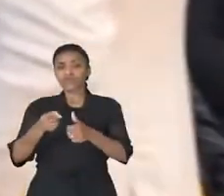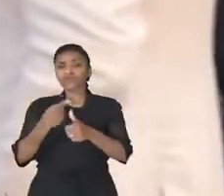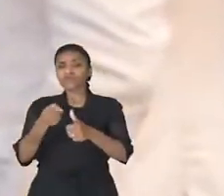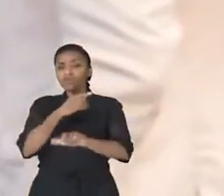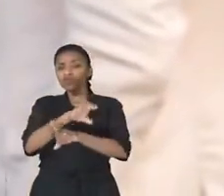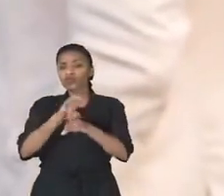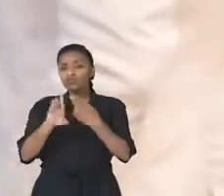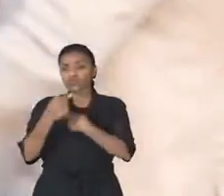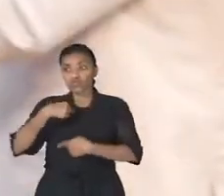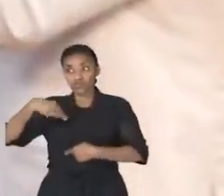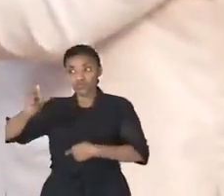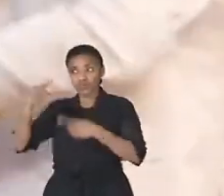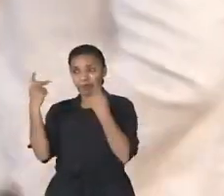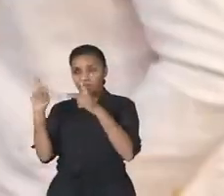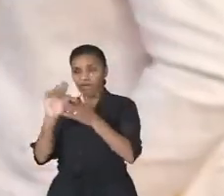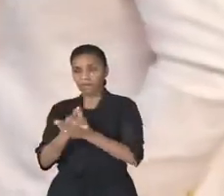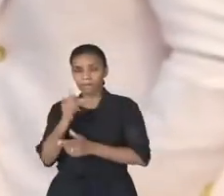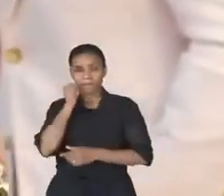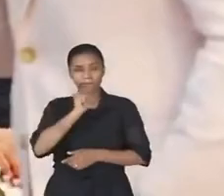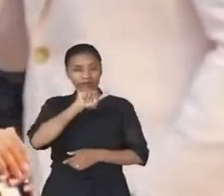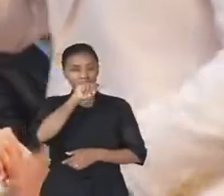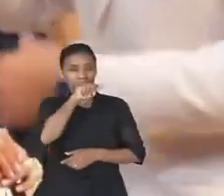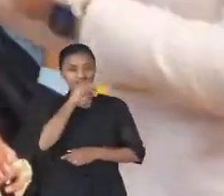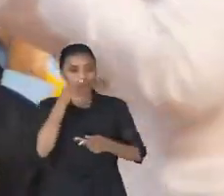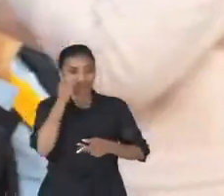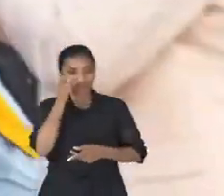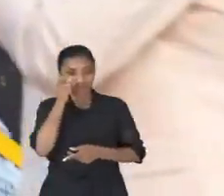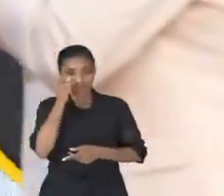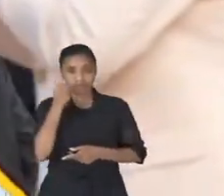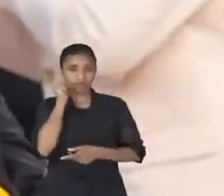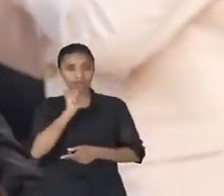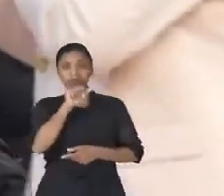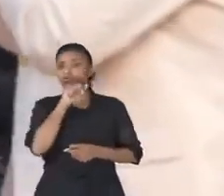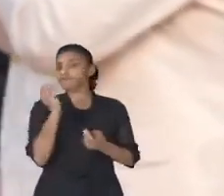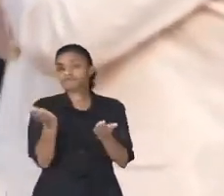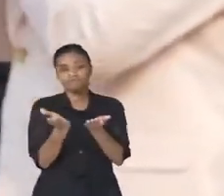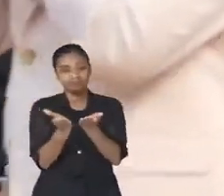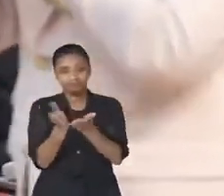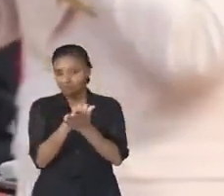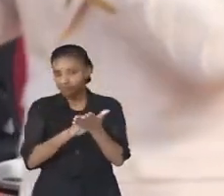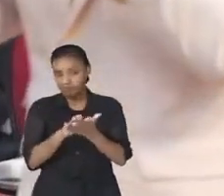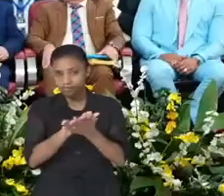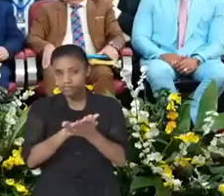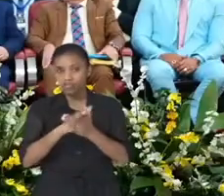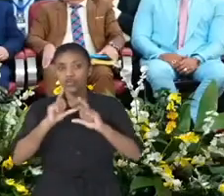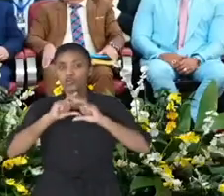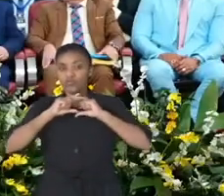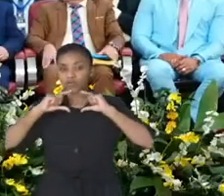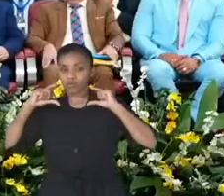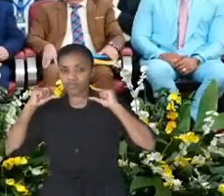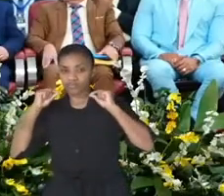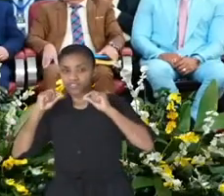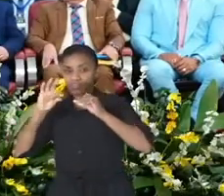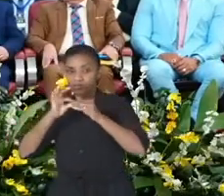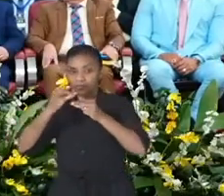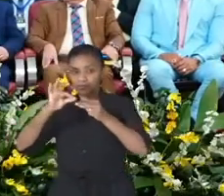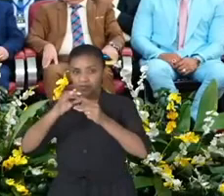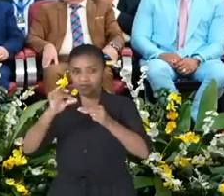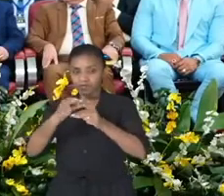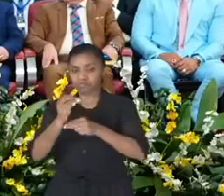culto me escutar. Minha mãe não era crente. Eu arrumei uma gravatinha de crochê, fiquei até com o pescoço parecendo um frango